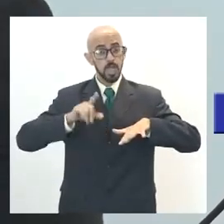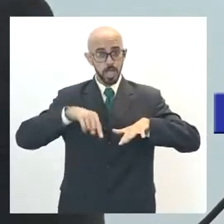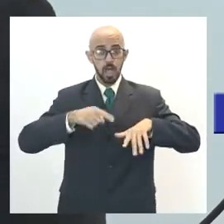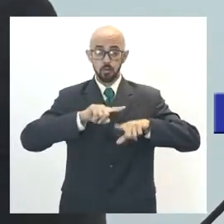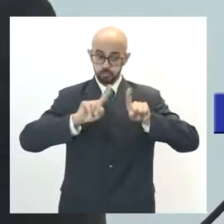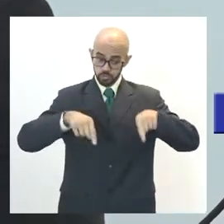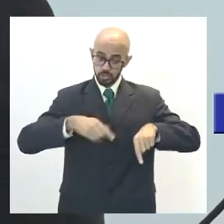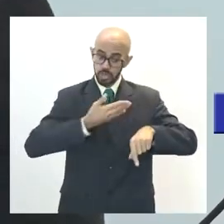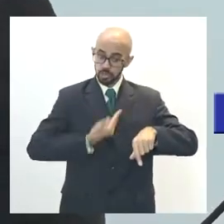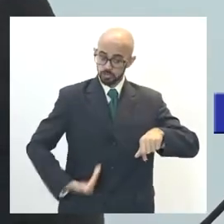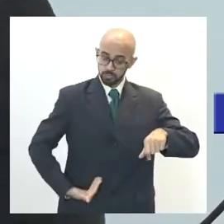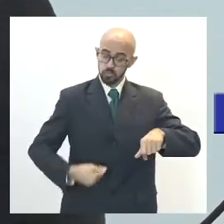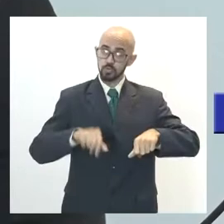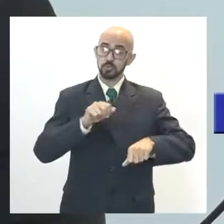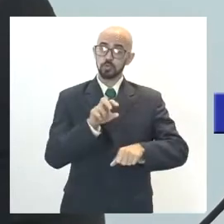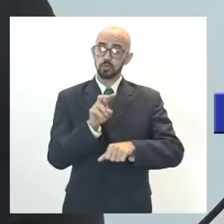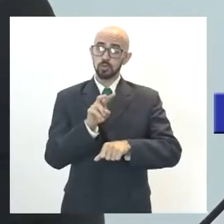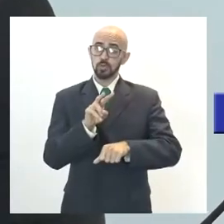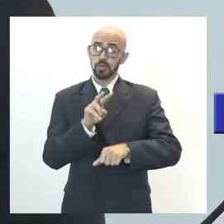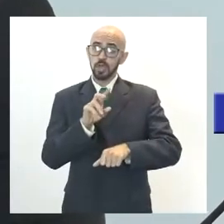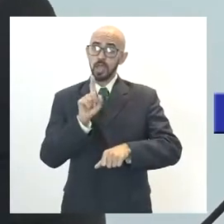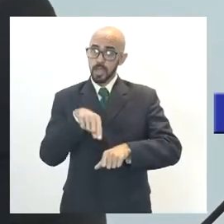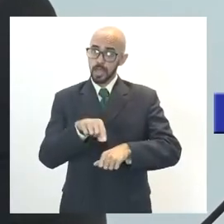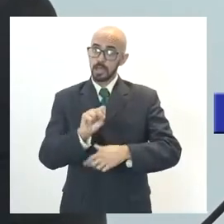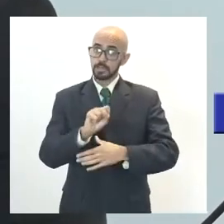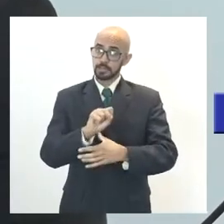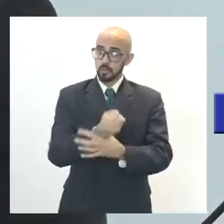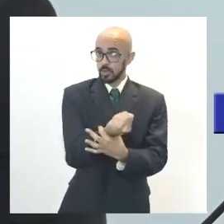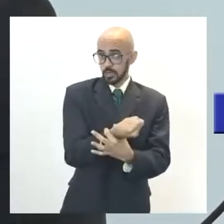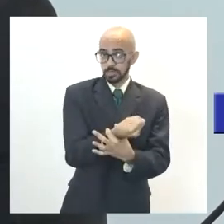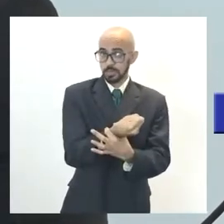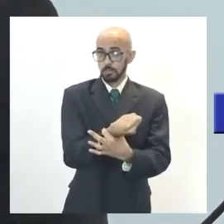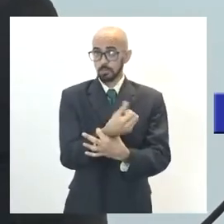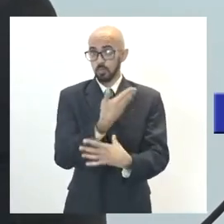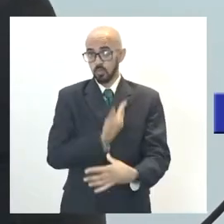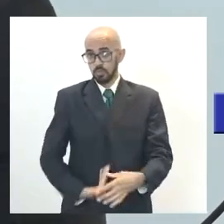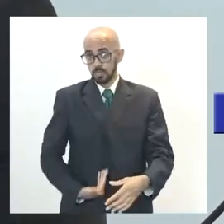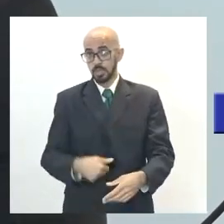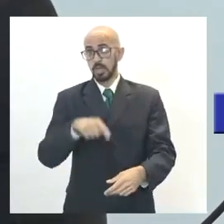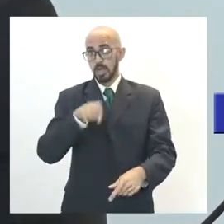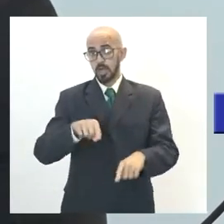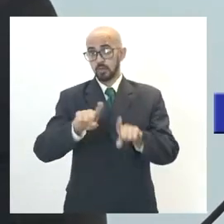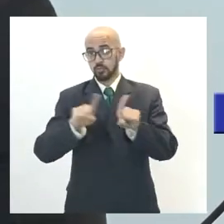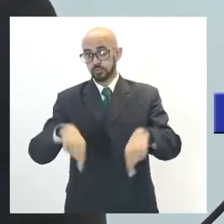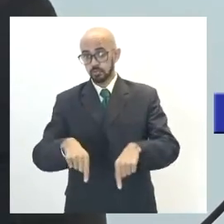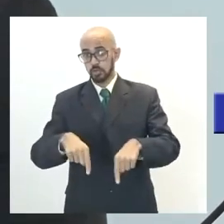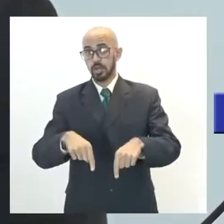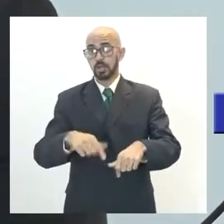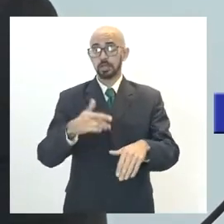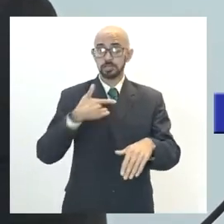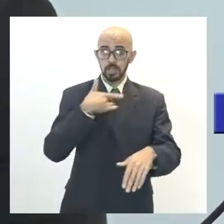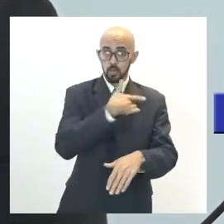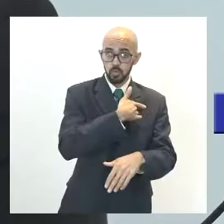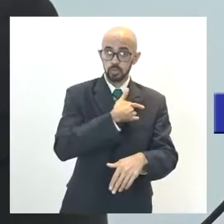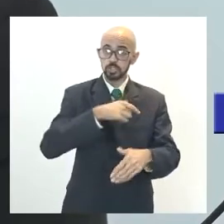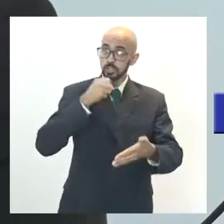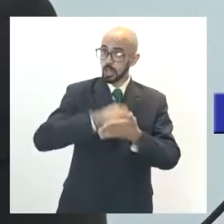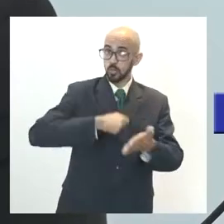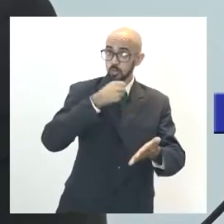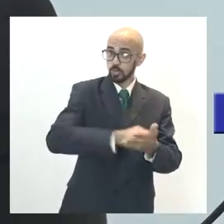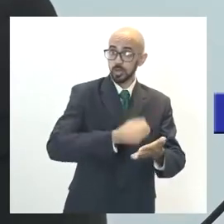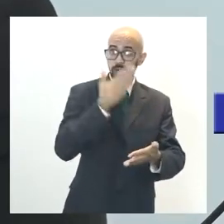servidores públicos é o pessoal da área de segurança é que não parou né são os servidores da saúde que estão lavar semana a população